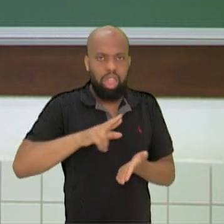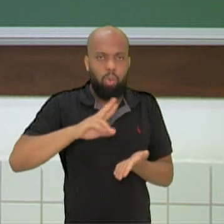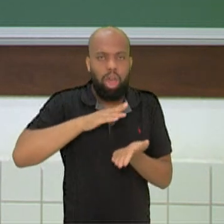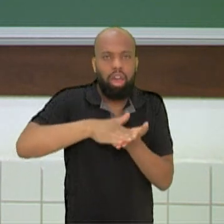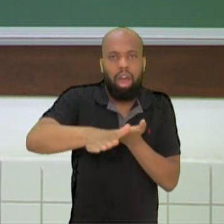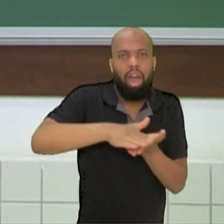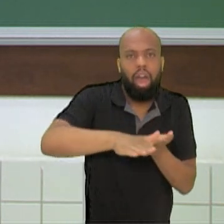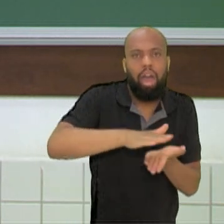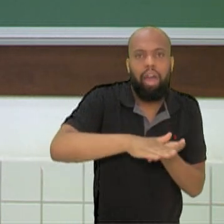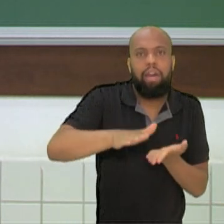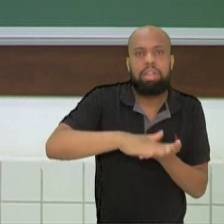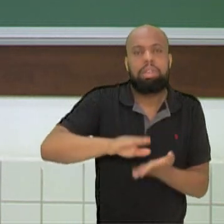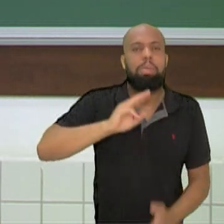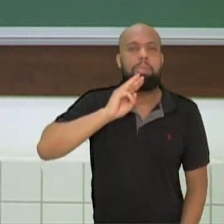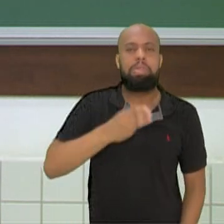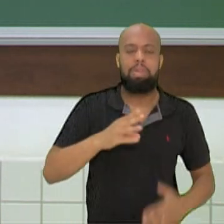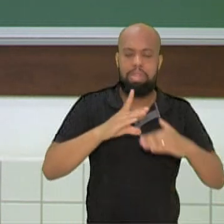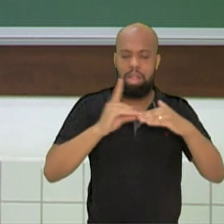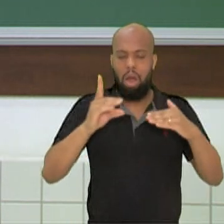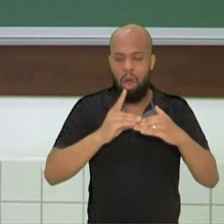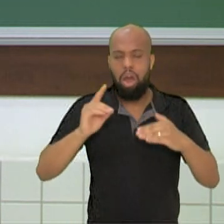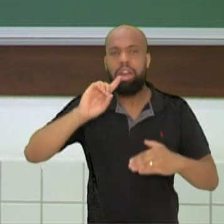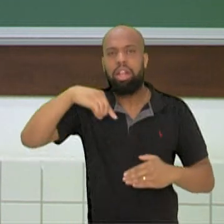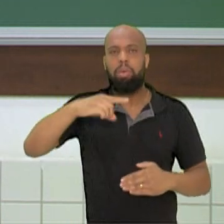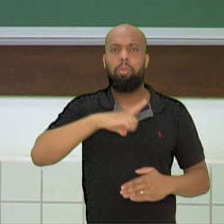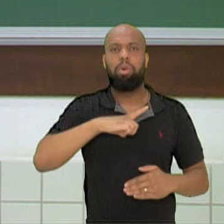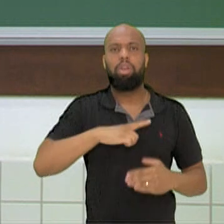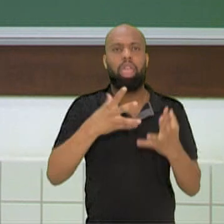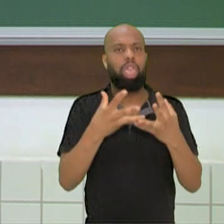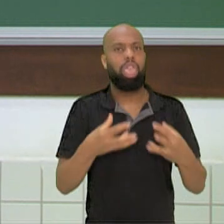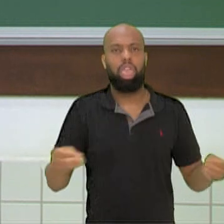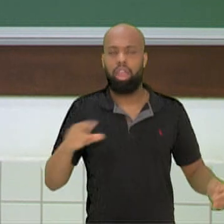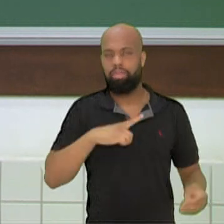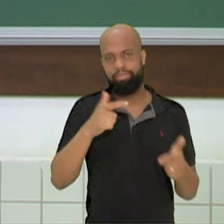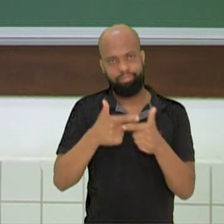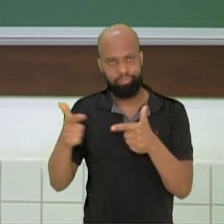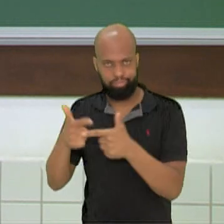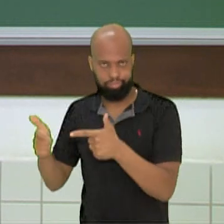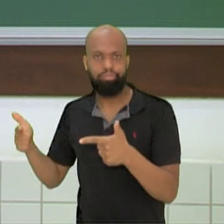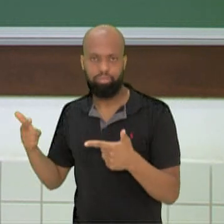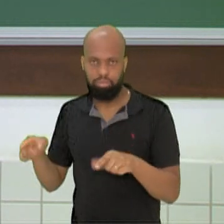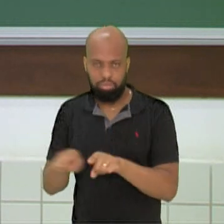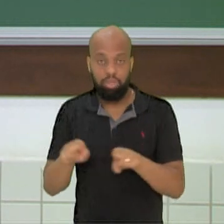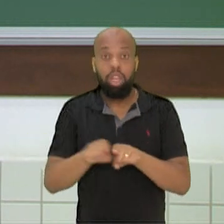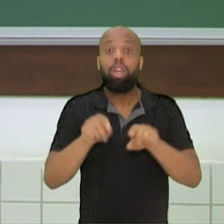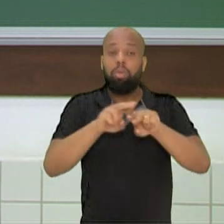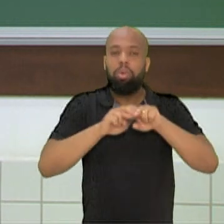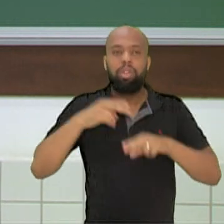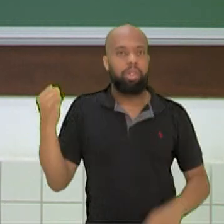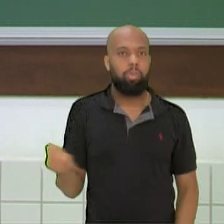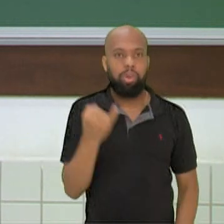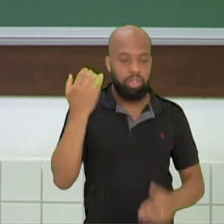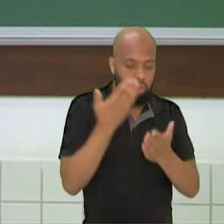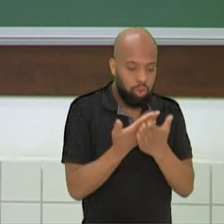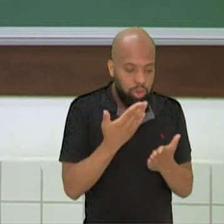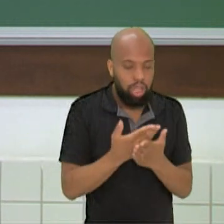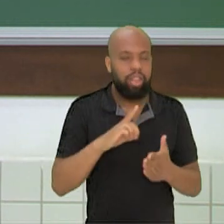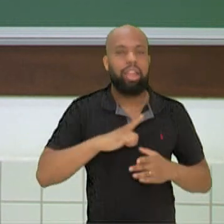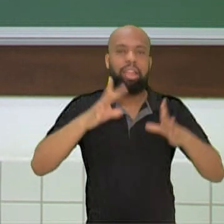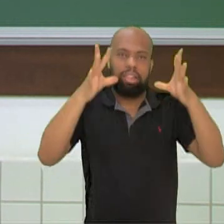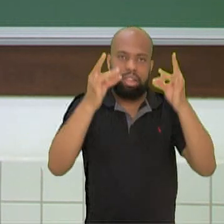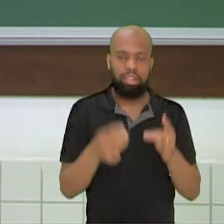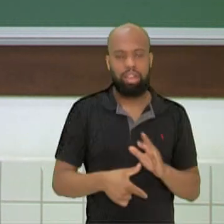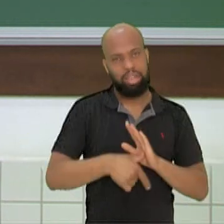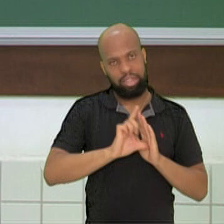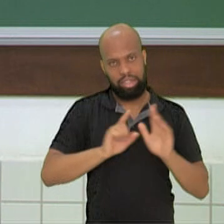fazer uma estrutura muito robusta e ela acabar vindo a colapsar ao longo do tempo. Então, por isso que é importante fazer esses estudos muito detalhados